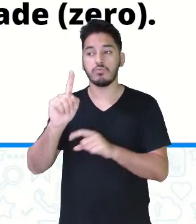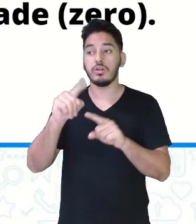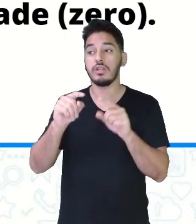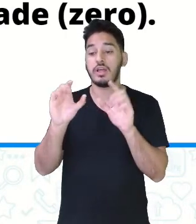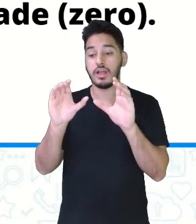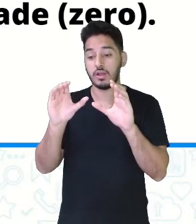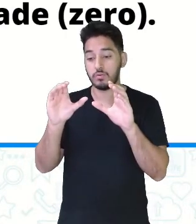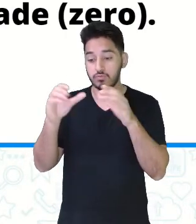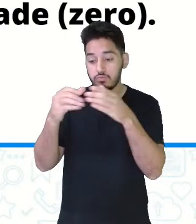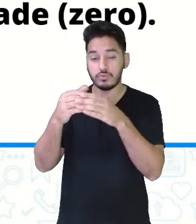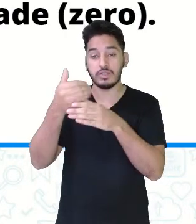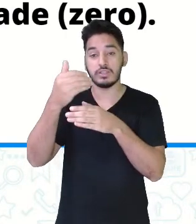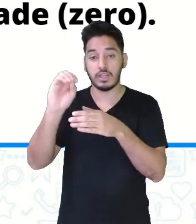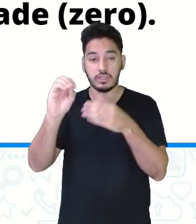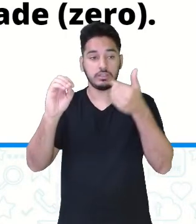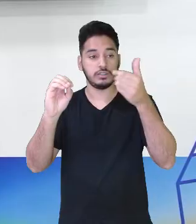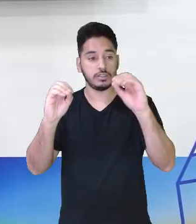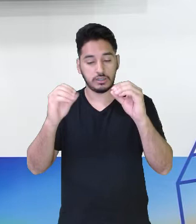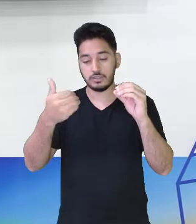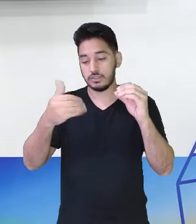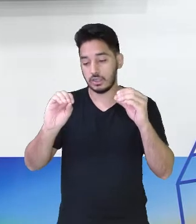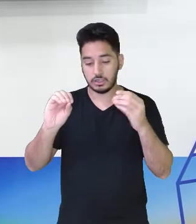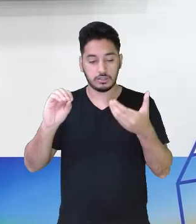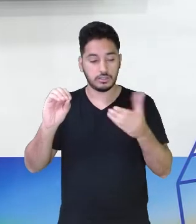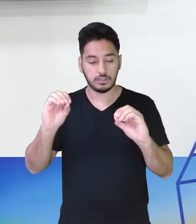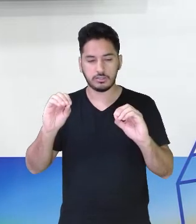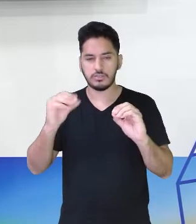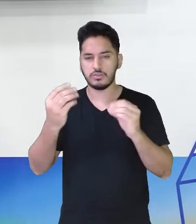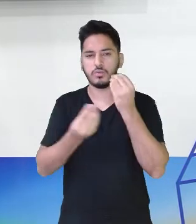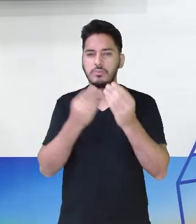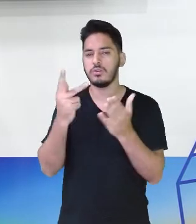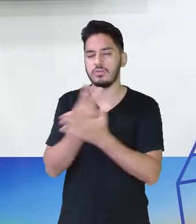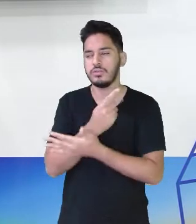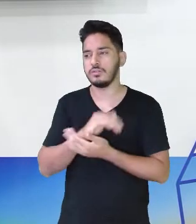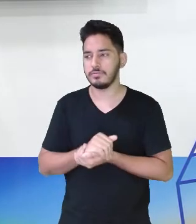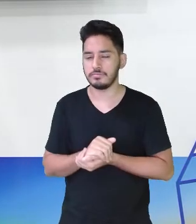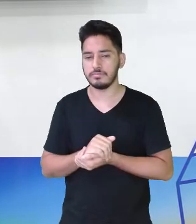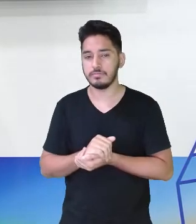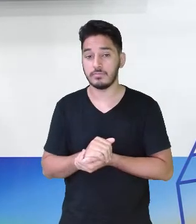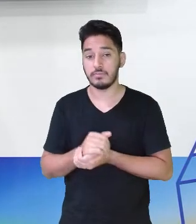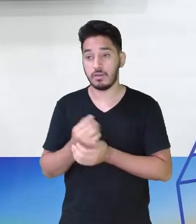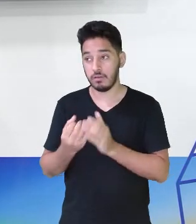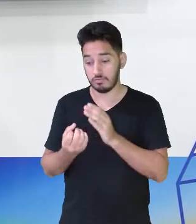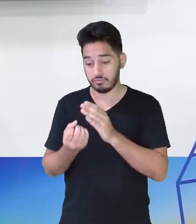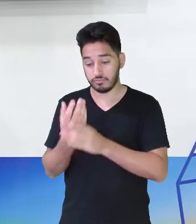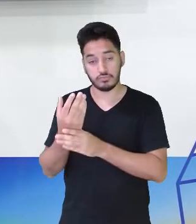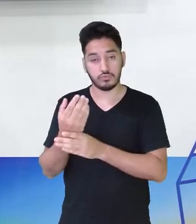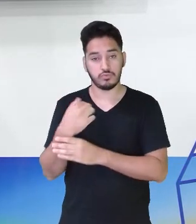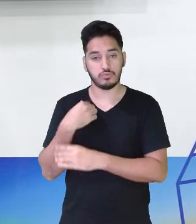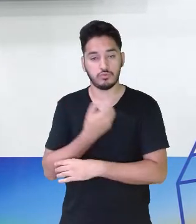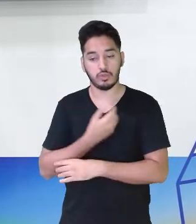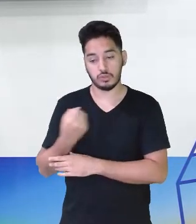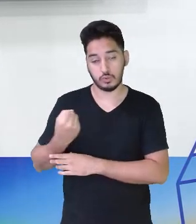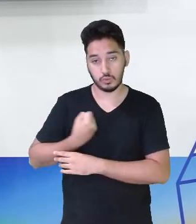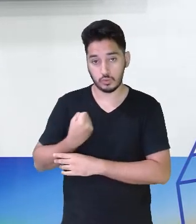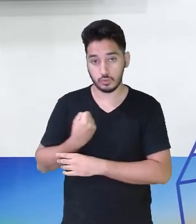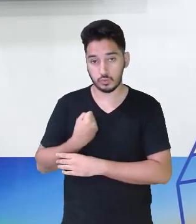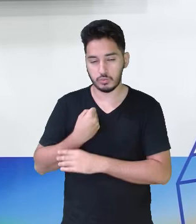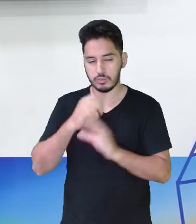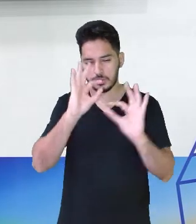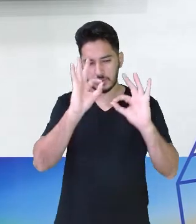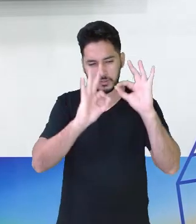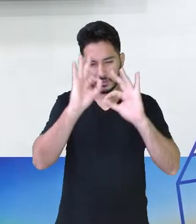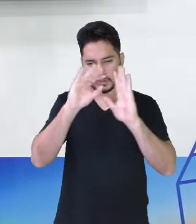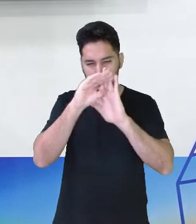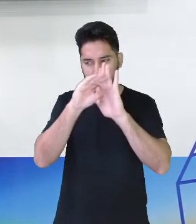agrupado de 10 em 10. E como isso acontece? A formação dos nossos números